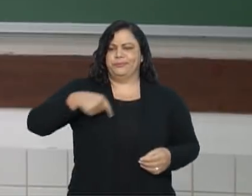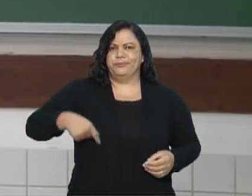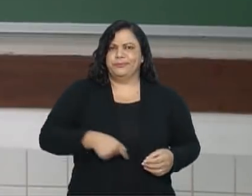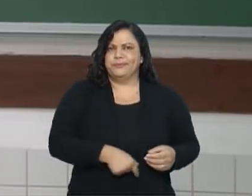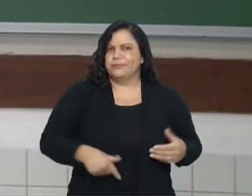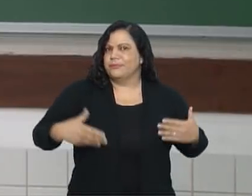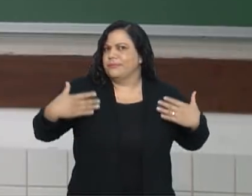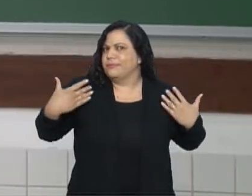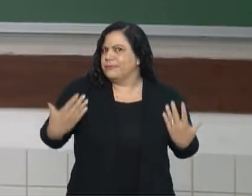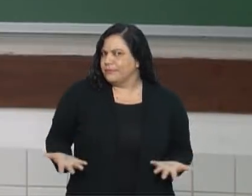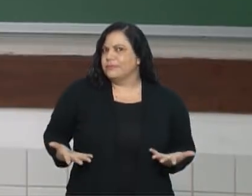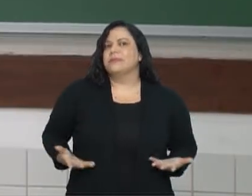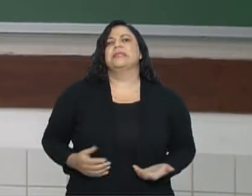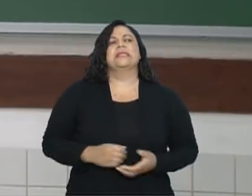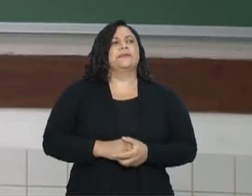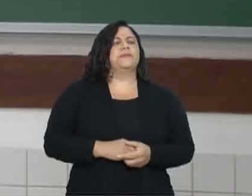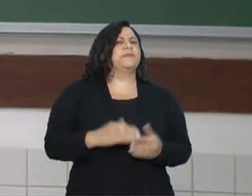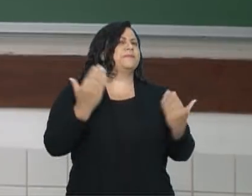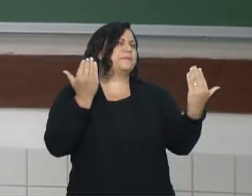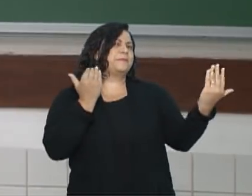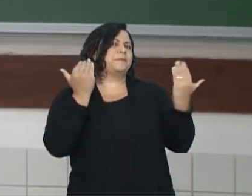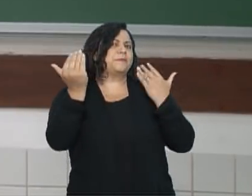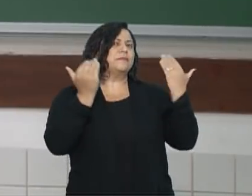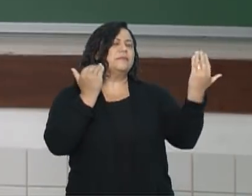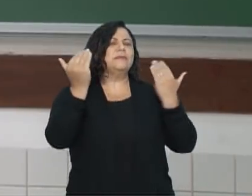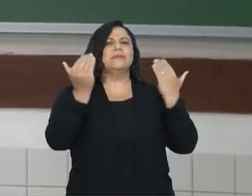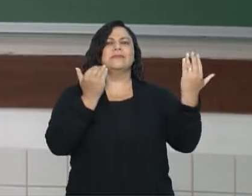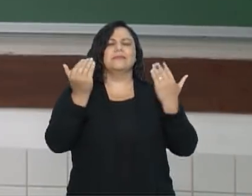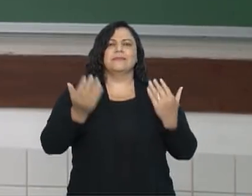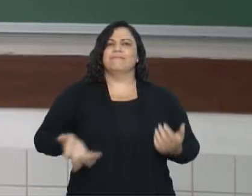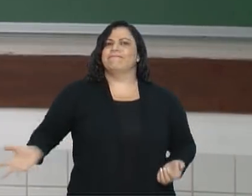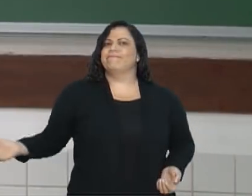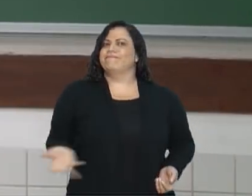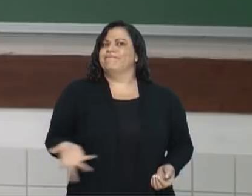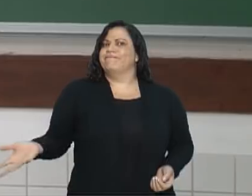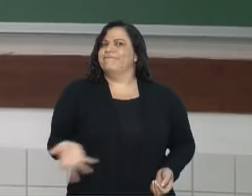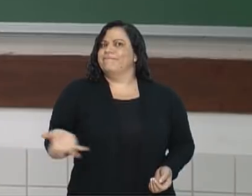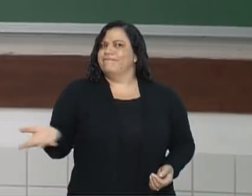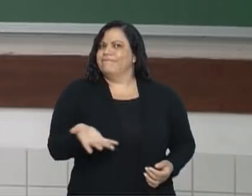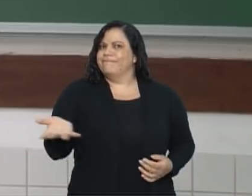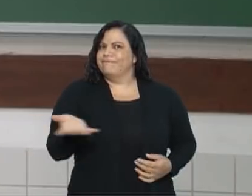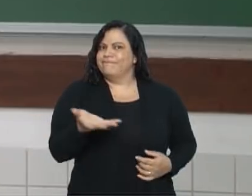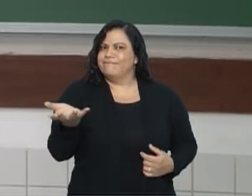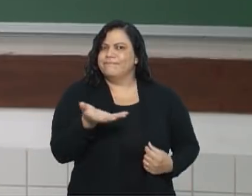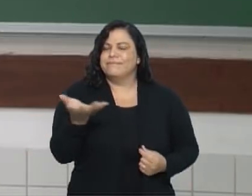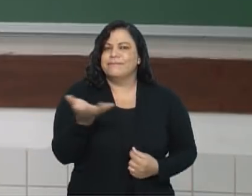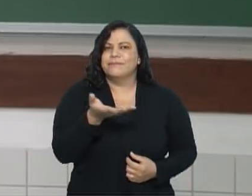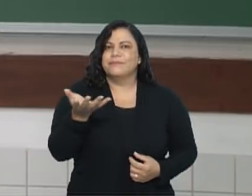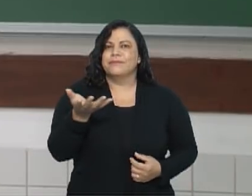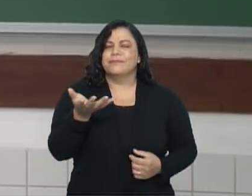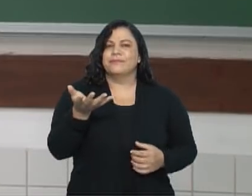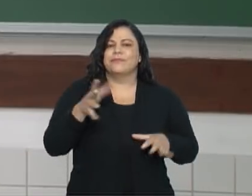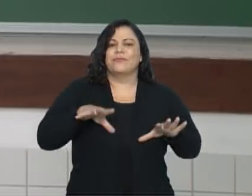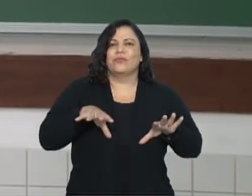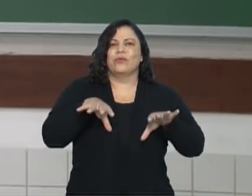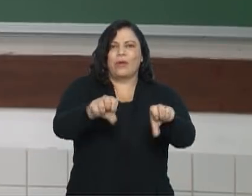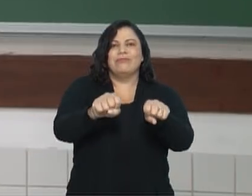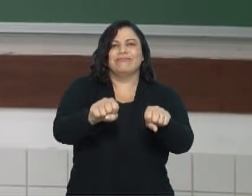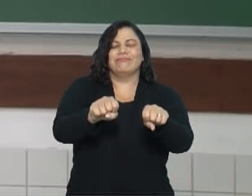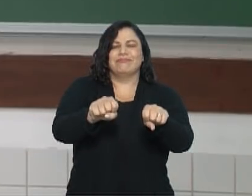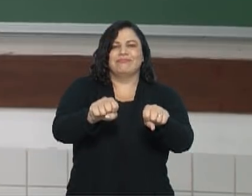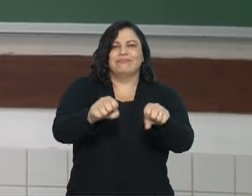É uma analogia pela velocidade que eles conquistaram